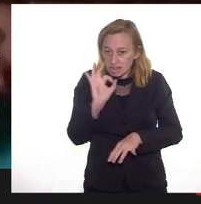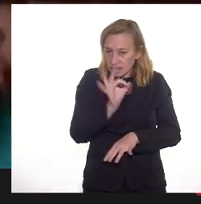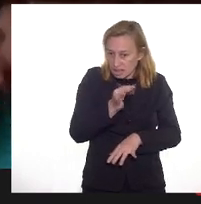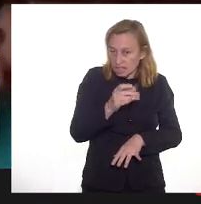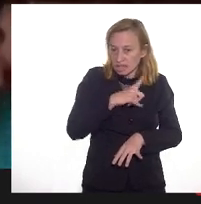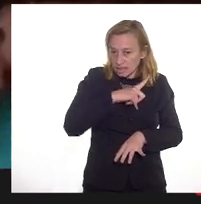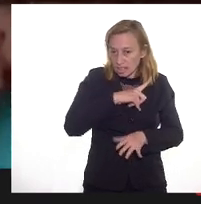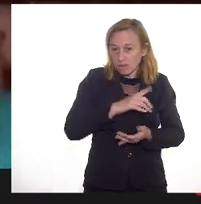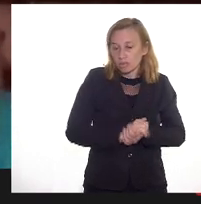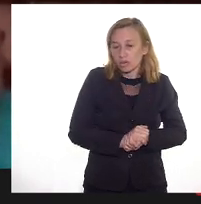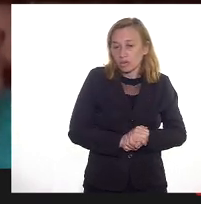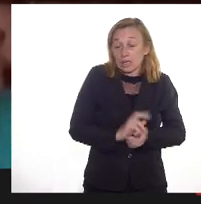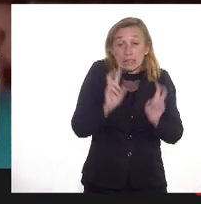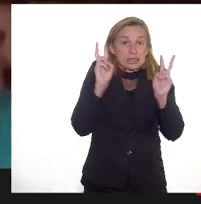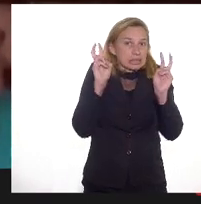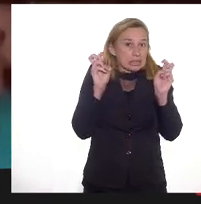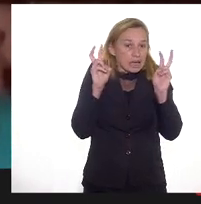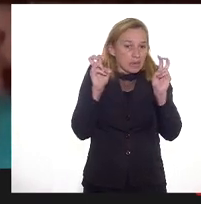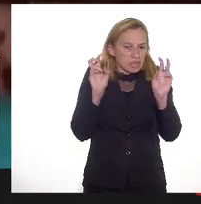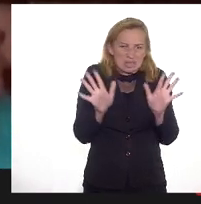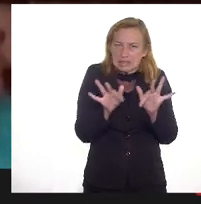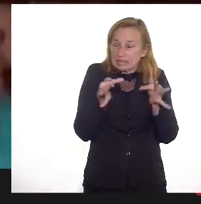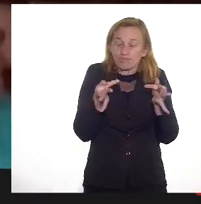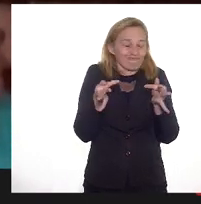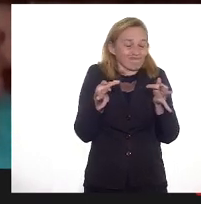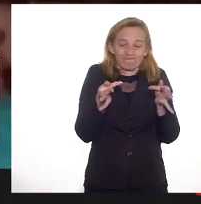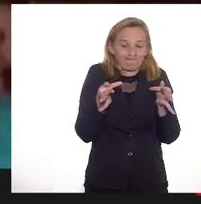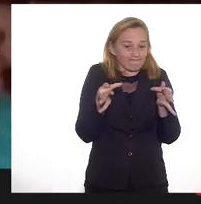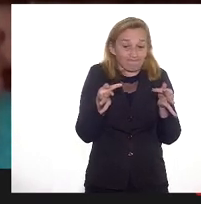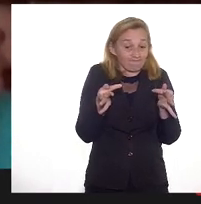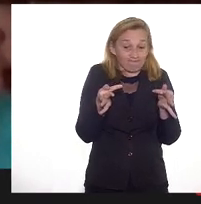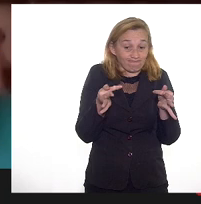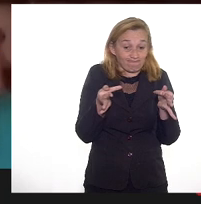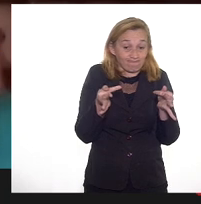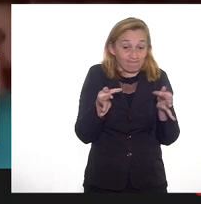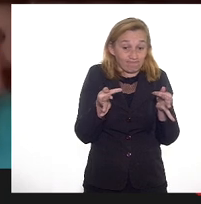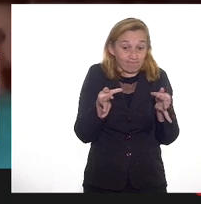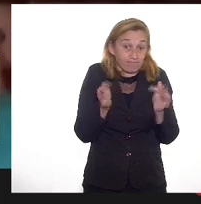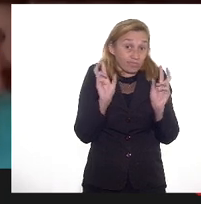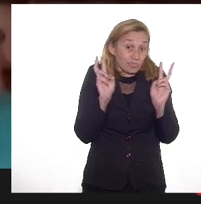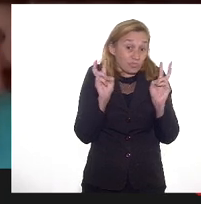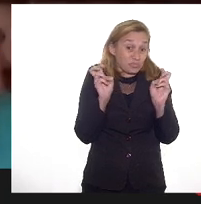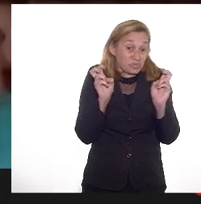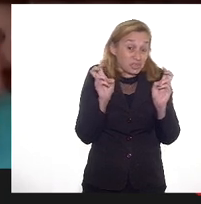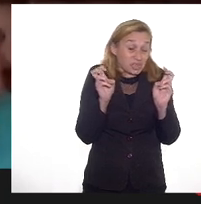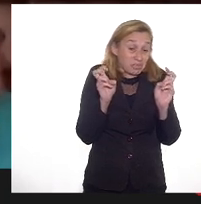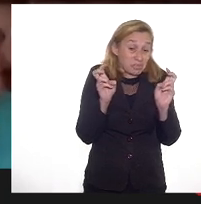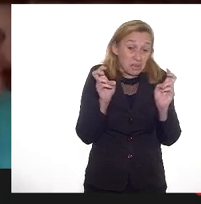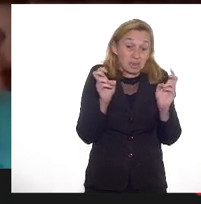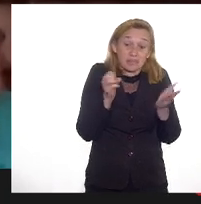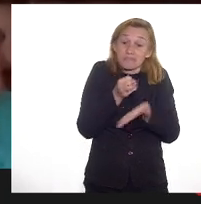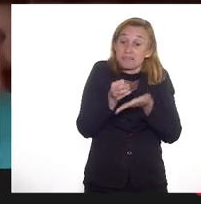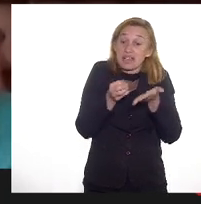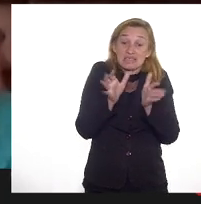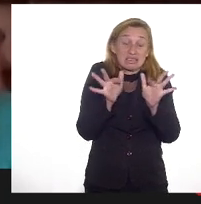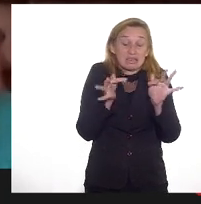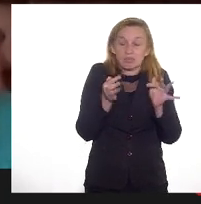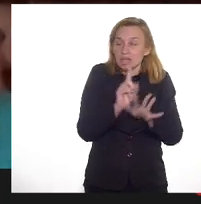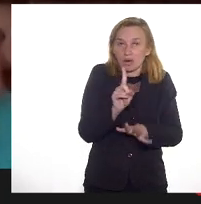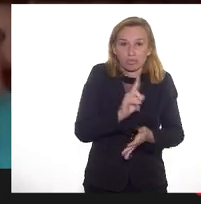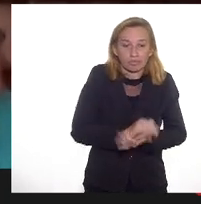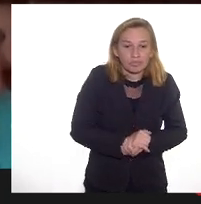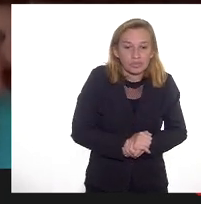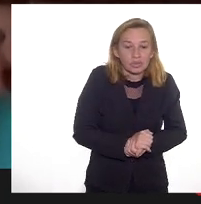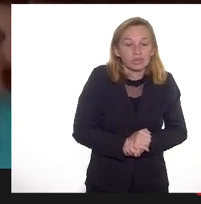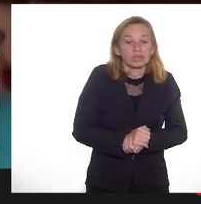disso. Esse tema não é um tema simples, ele não é um tema frugal, e ele traz